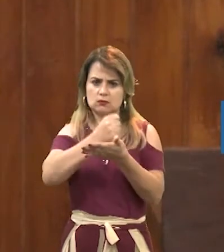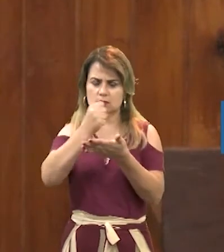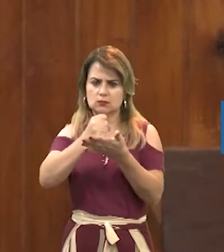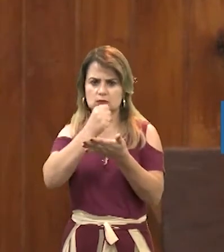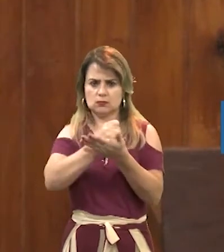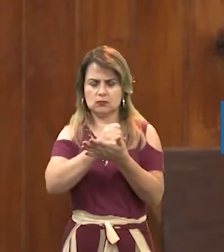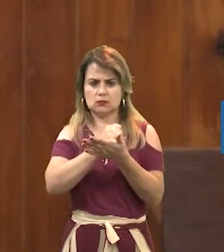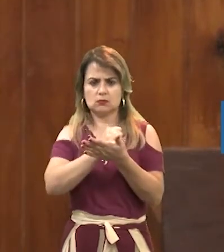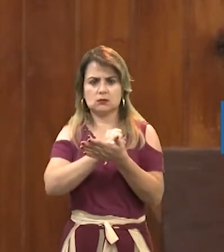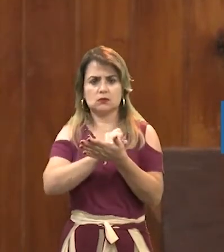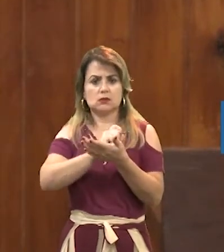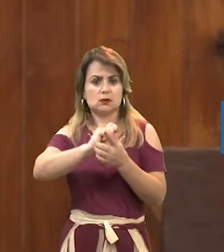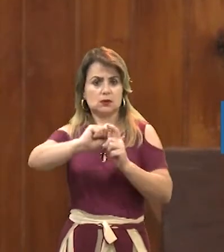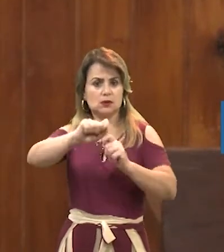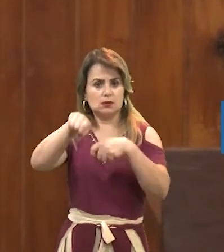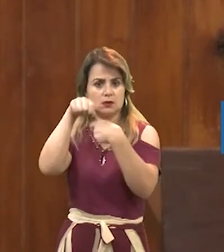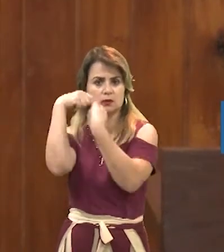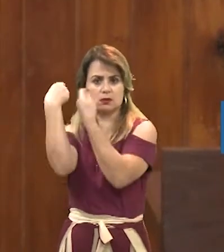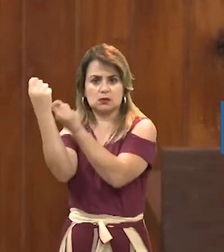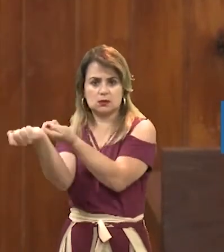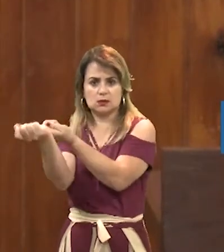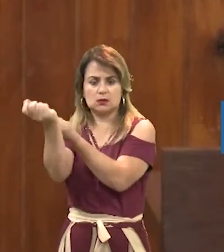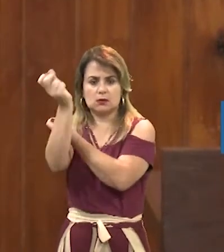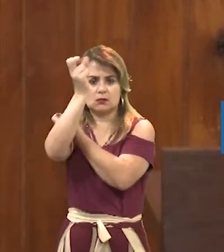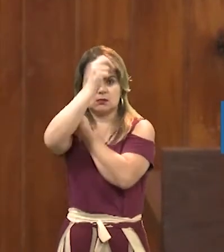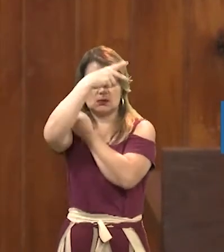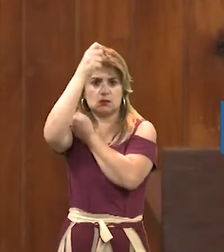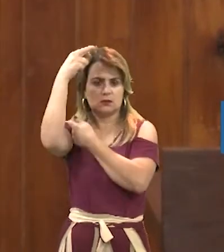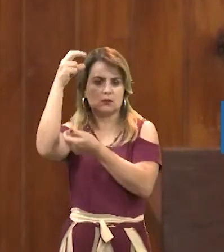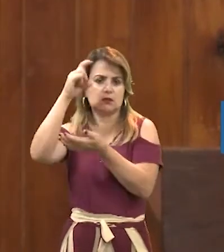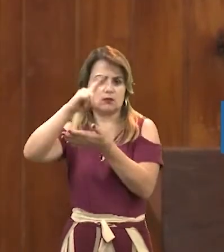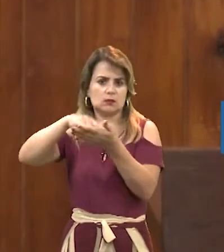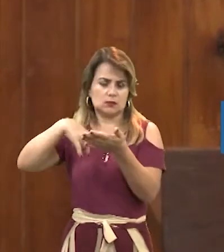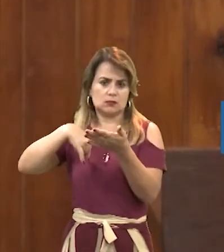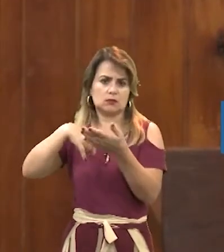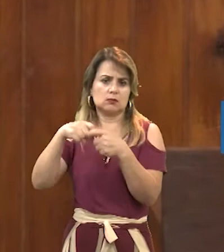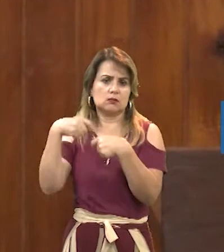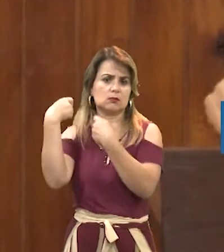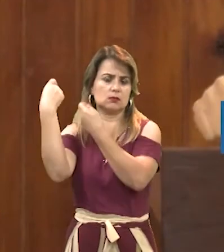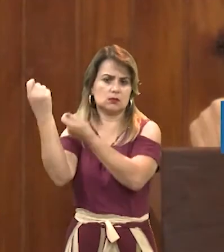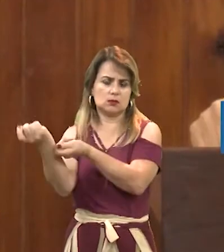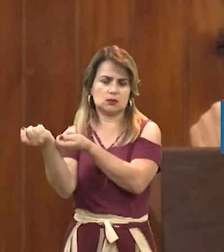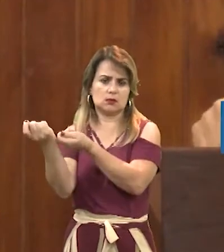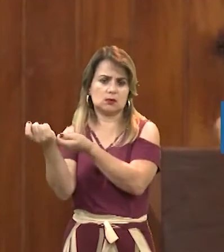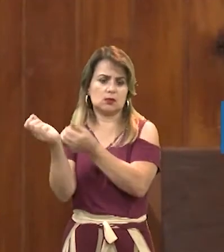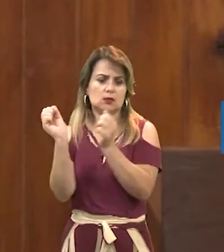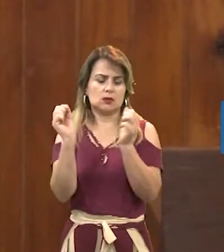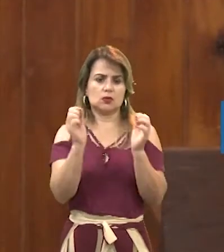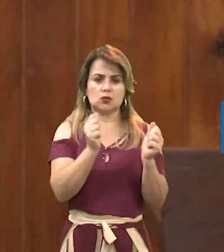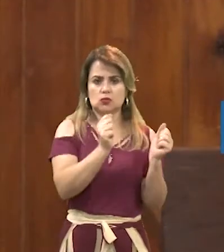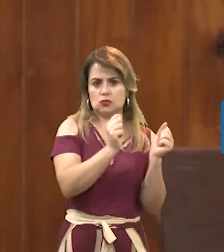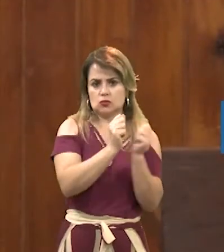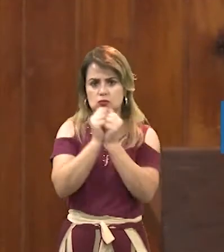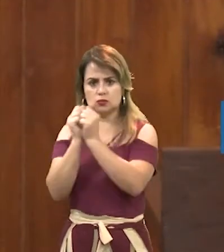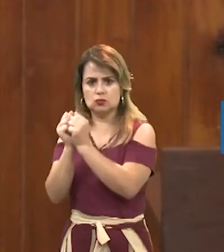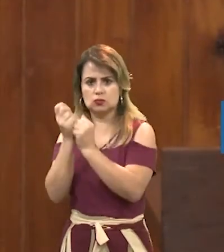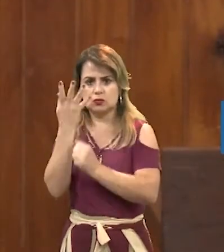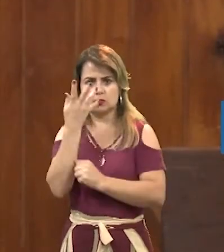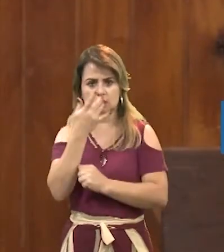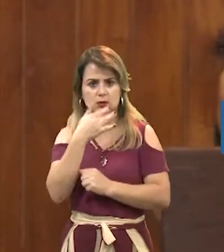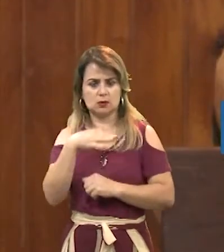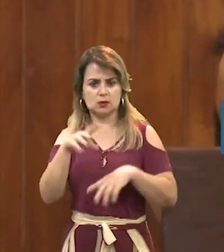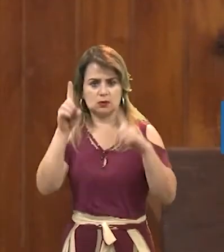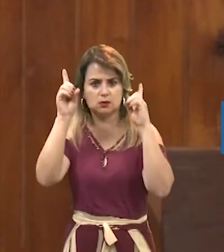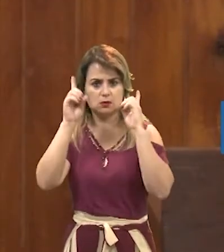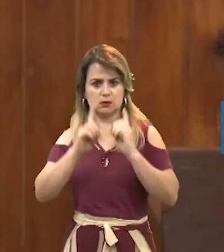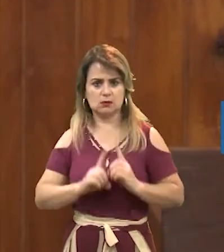do prefeito Daniel, juntamente com algumas crianças com necessidades especiais, no caso, as deficiências